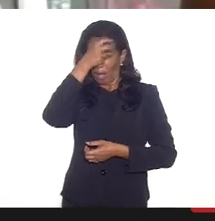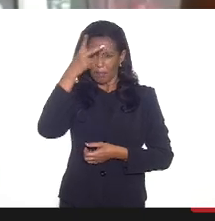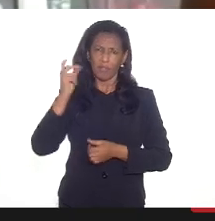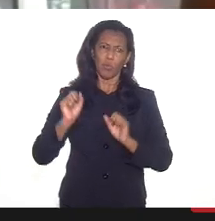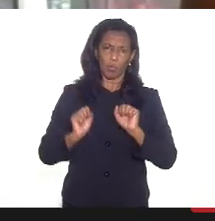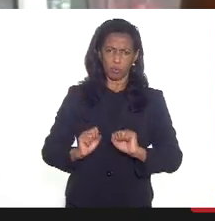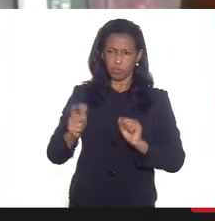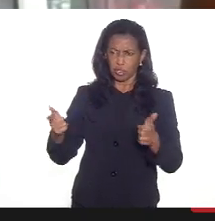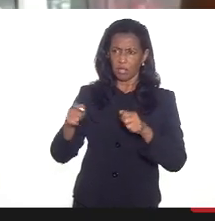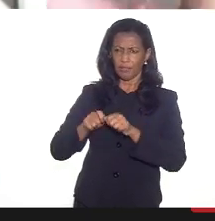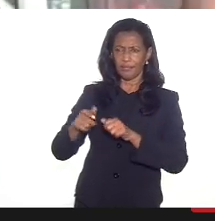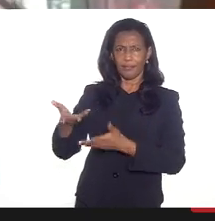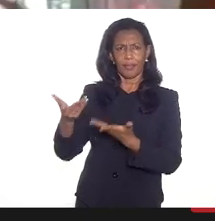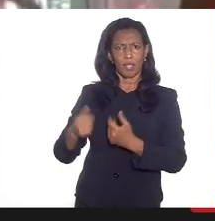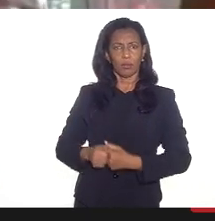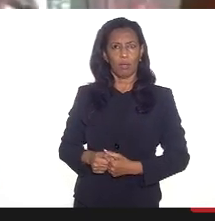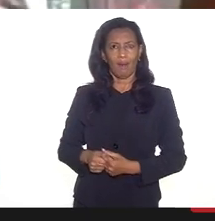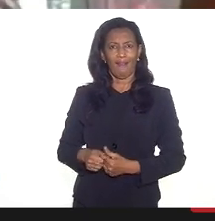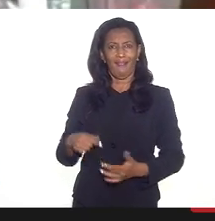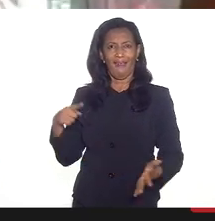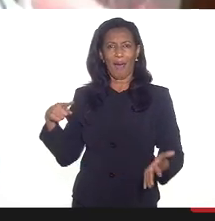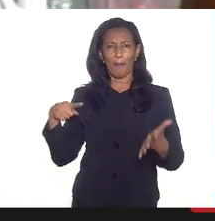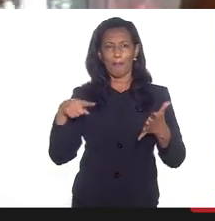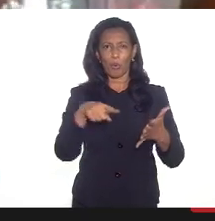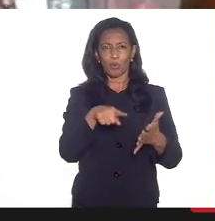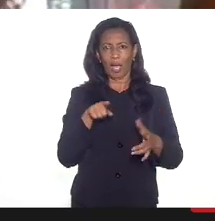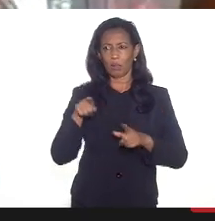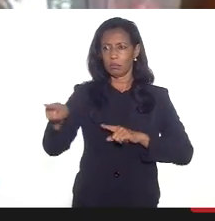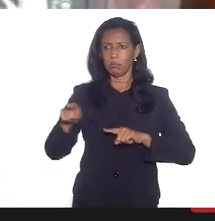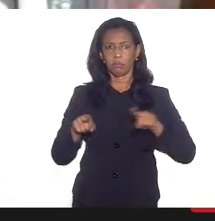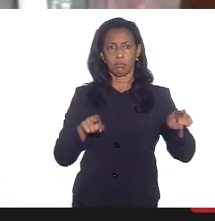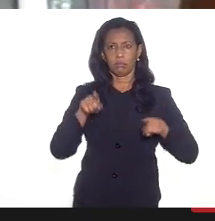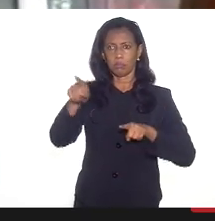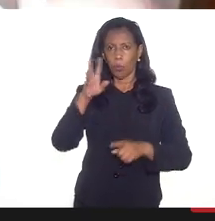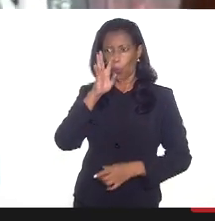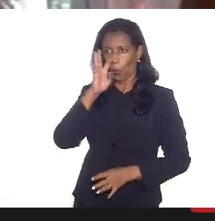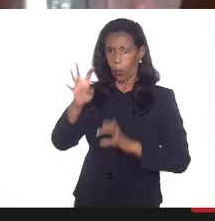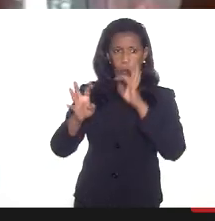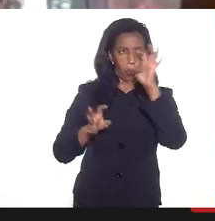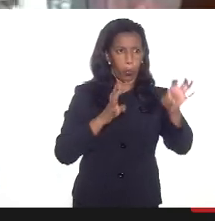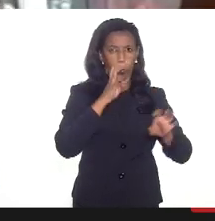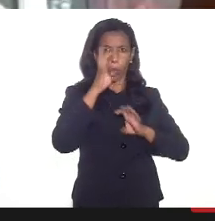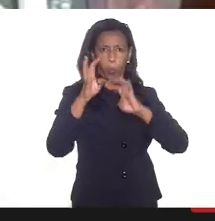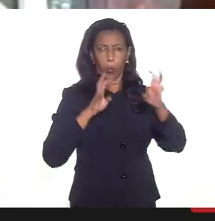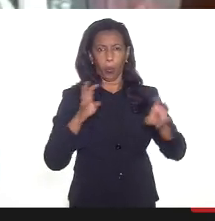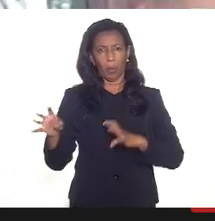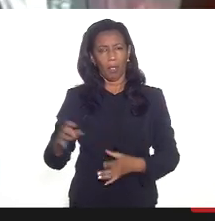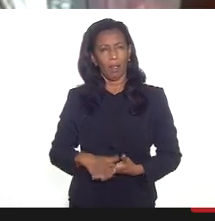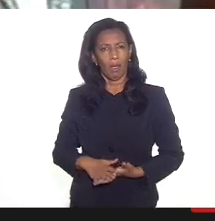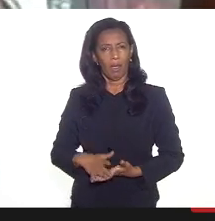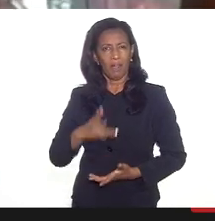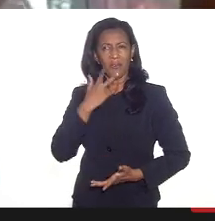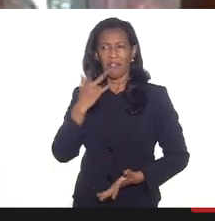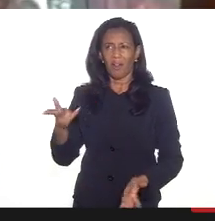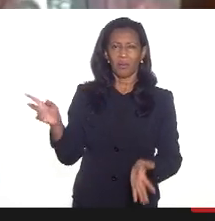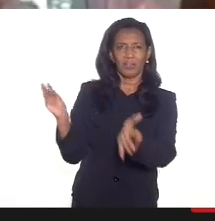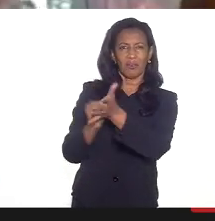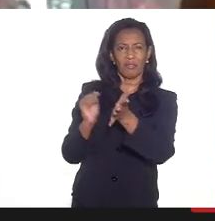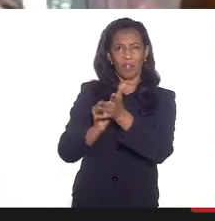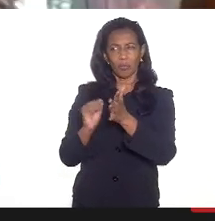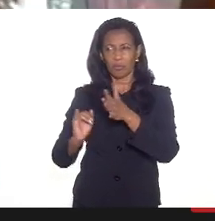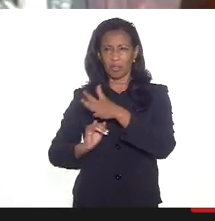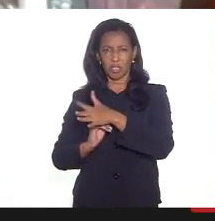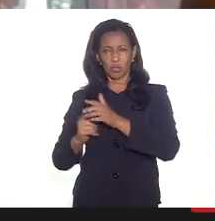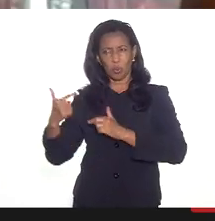feito isso. Apontar o dedo, julgar, criticar, dizer o que está faltando na instituição